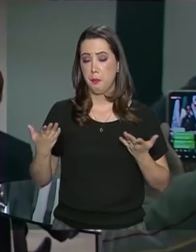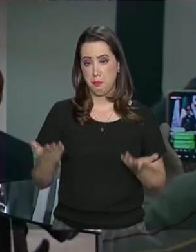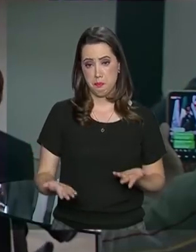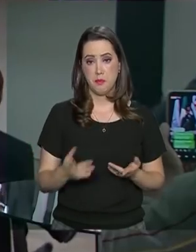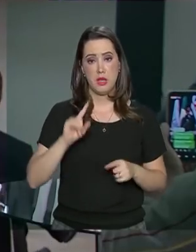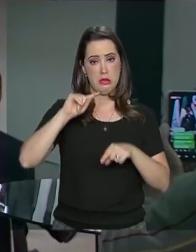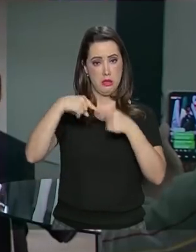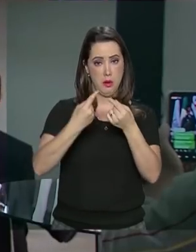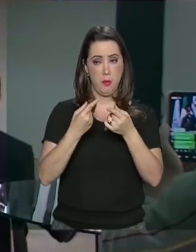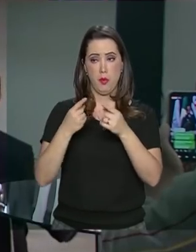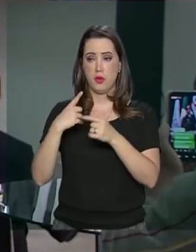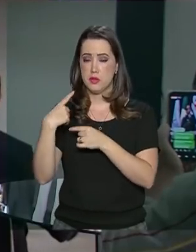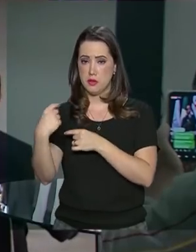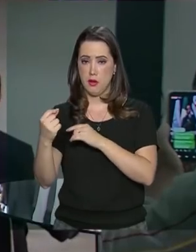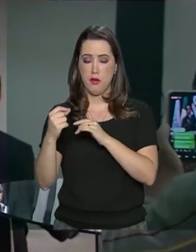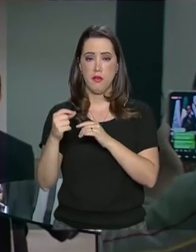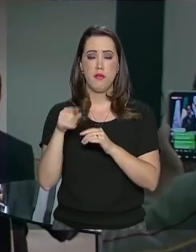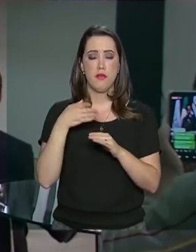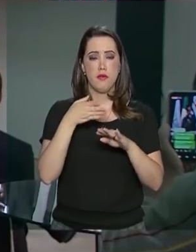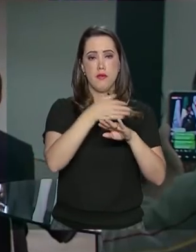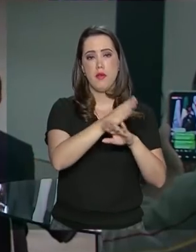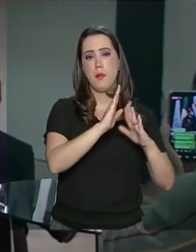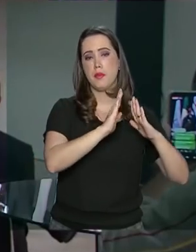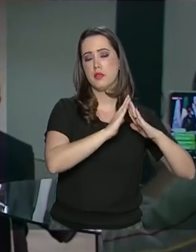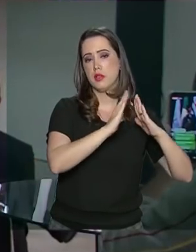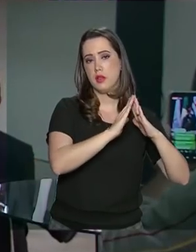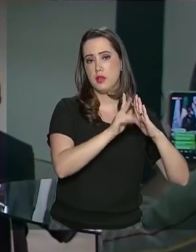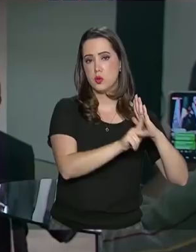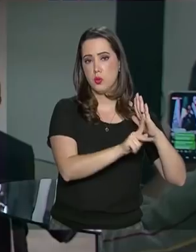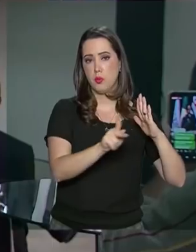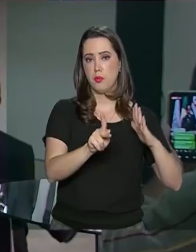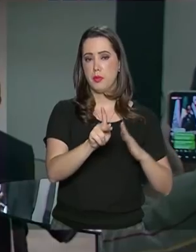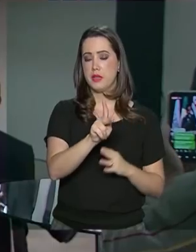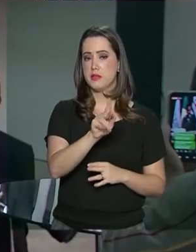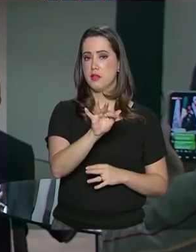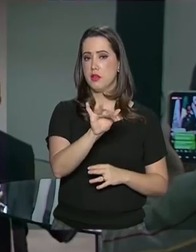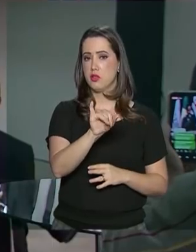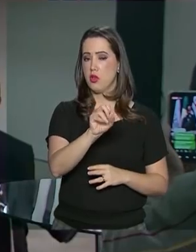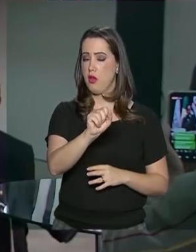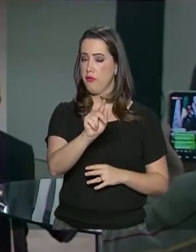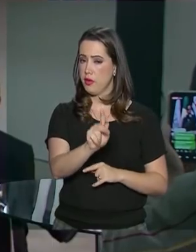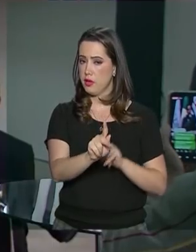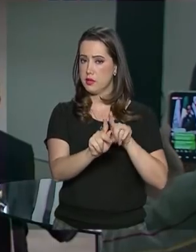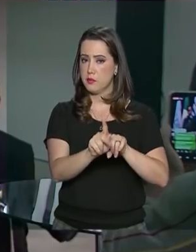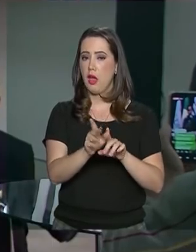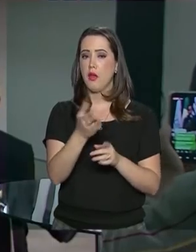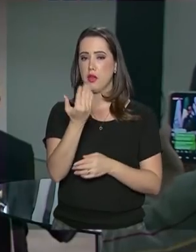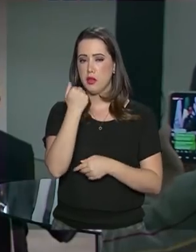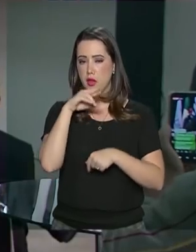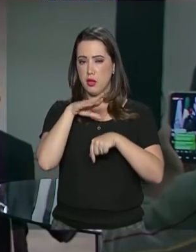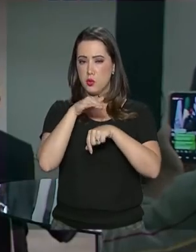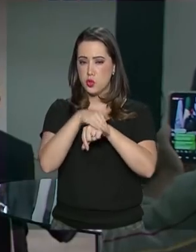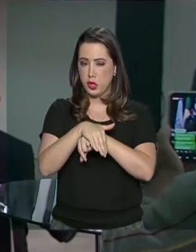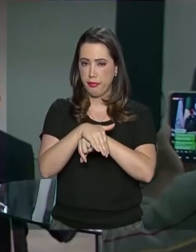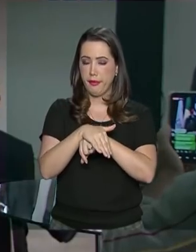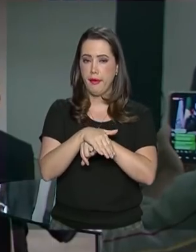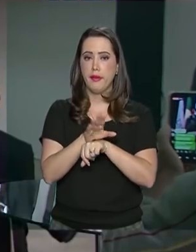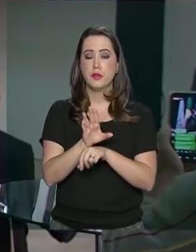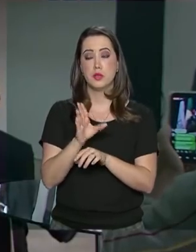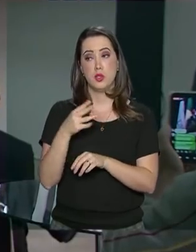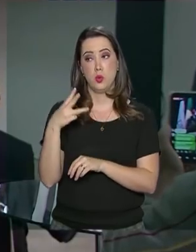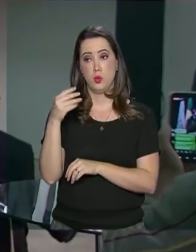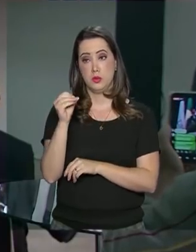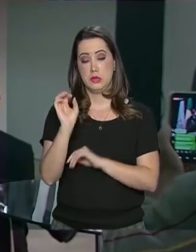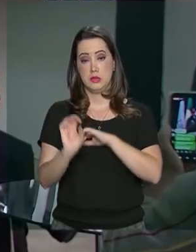para a casa do presidente da Fiesp e do Ciesp, Paulo Scaff, onde participa de um jantar na companhia de